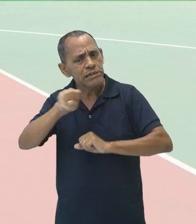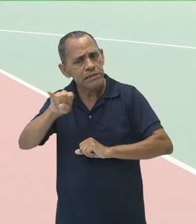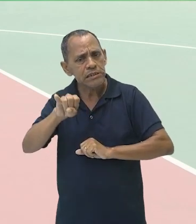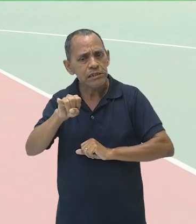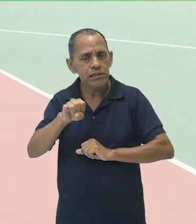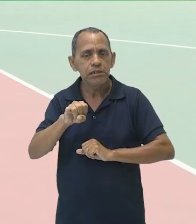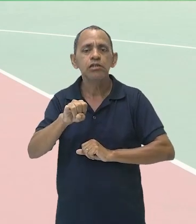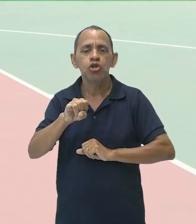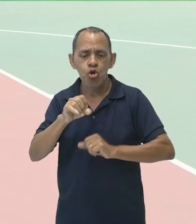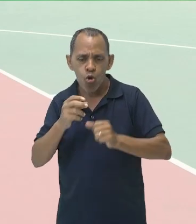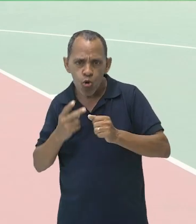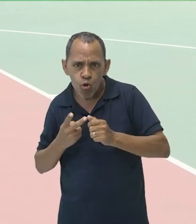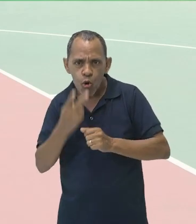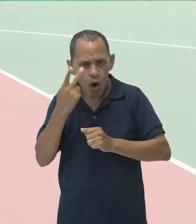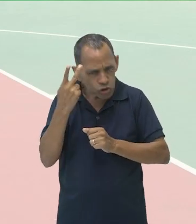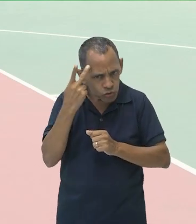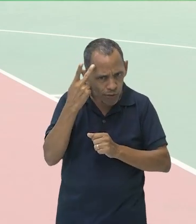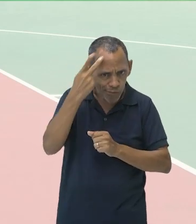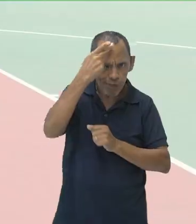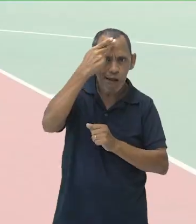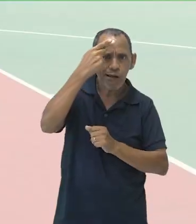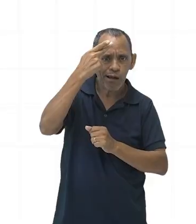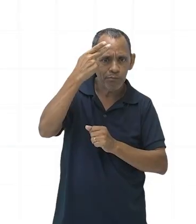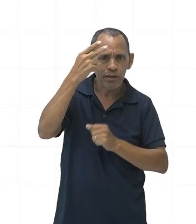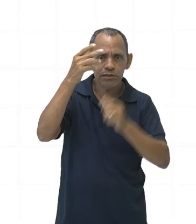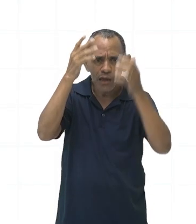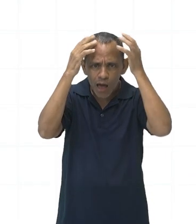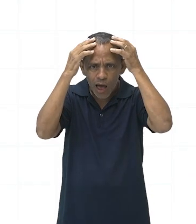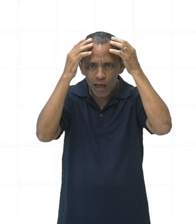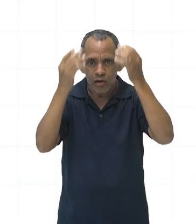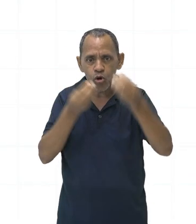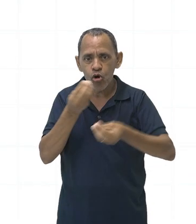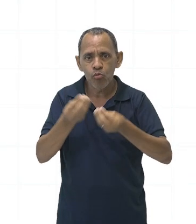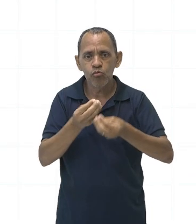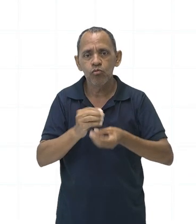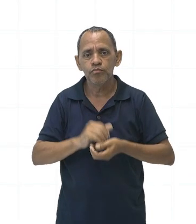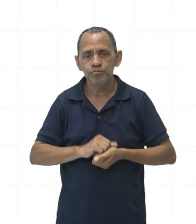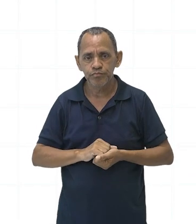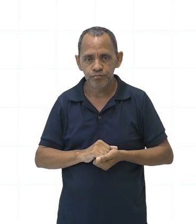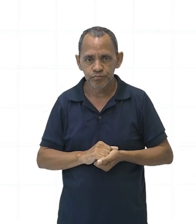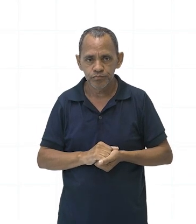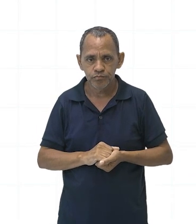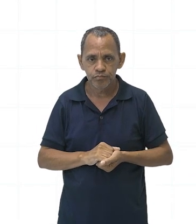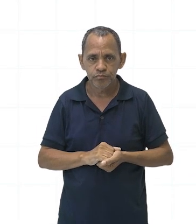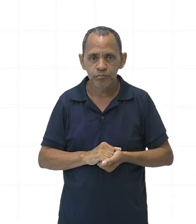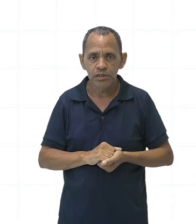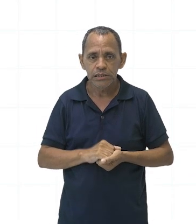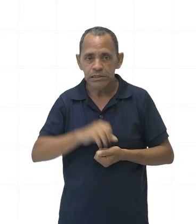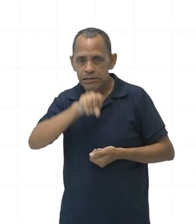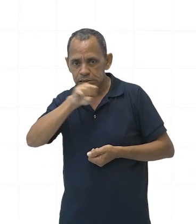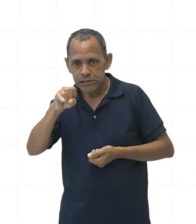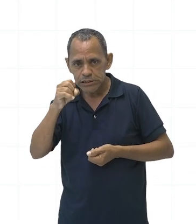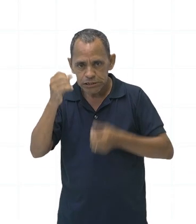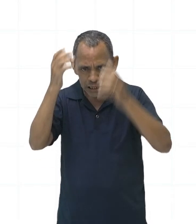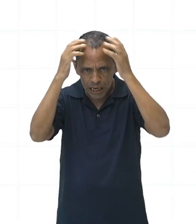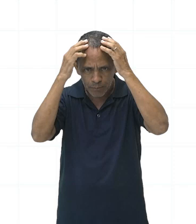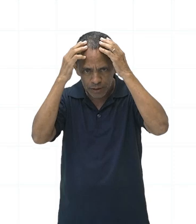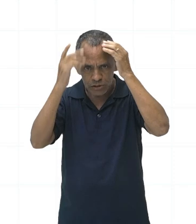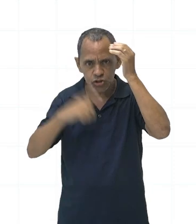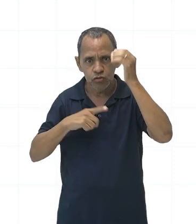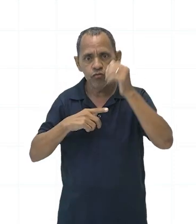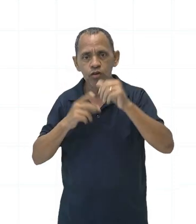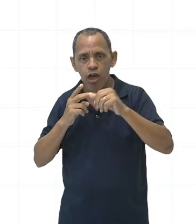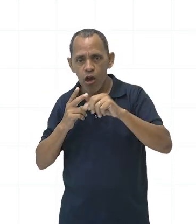cabeça, o que a gente deve fazer? Vamos lá. Então, olha só. Os cortes na cabeça vai merecer